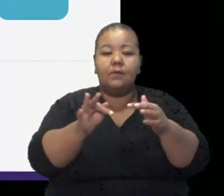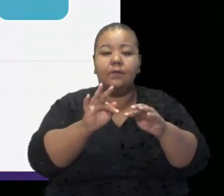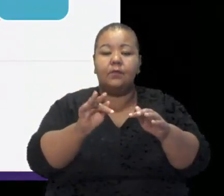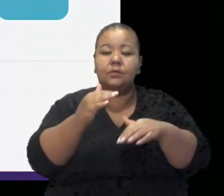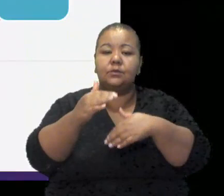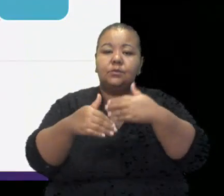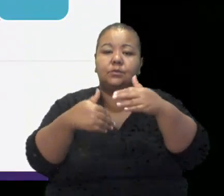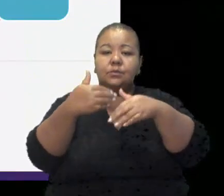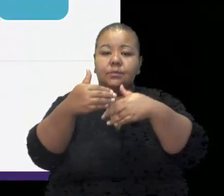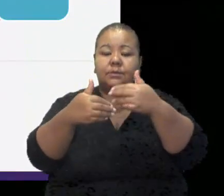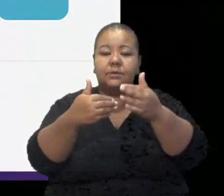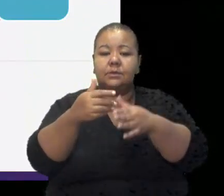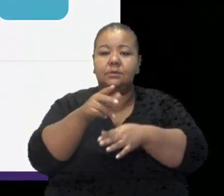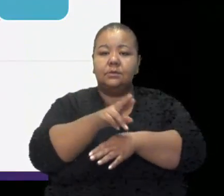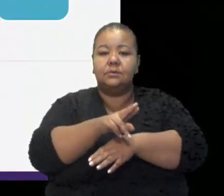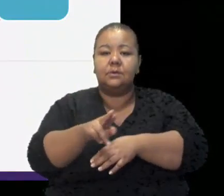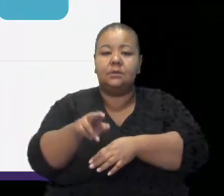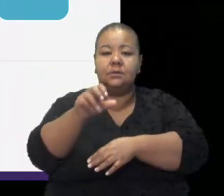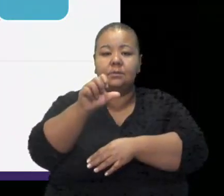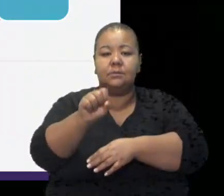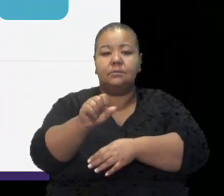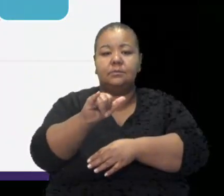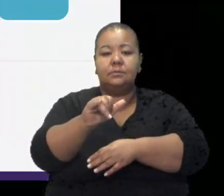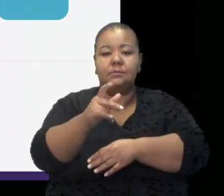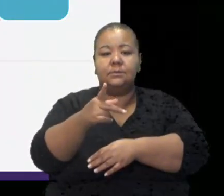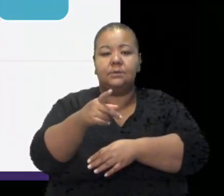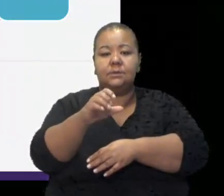chama essa ferramenta de CIPOC.